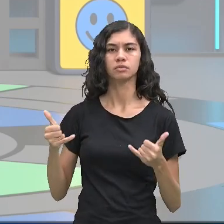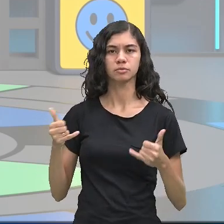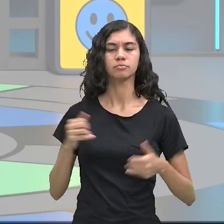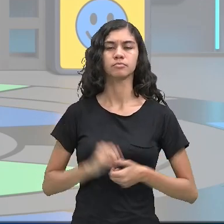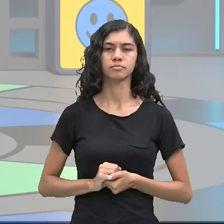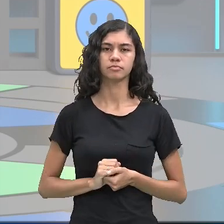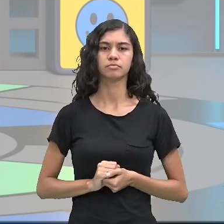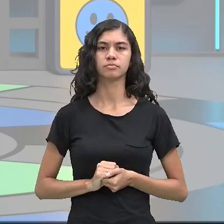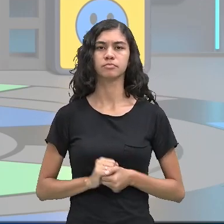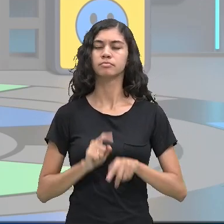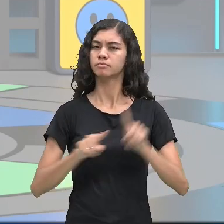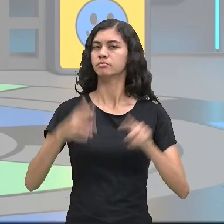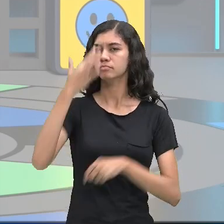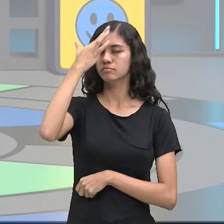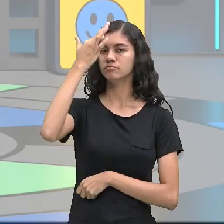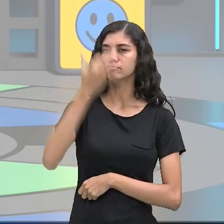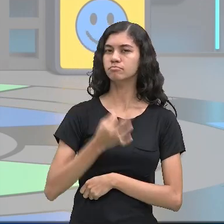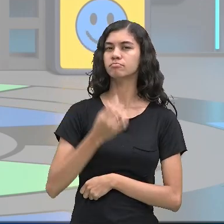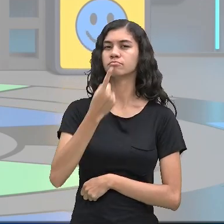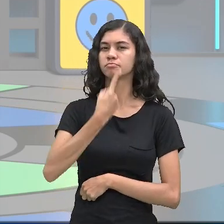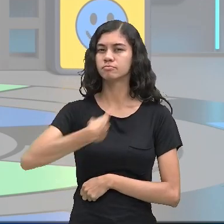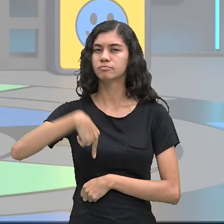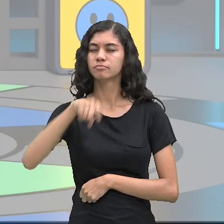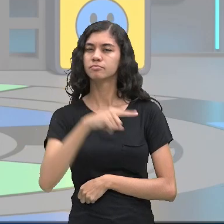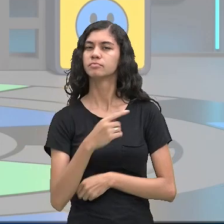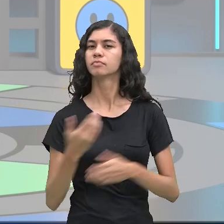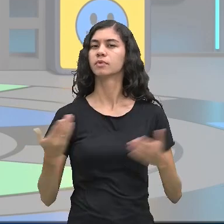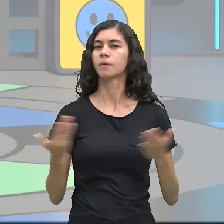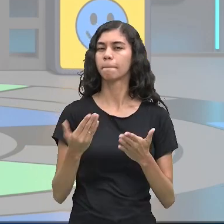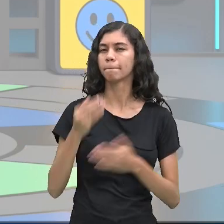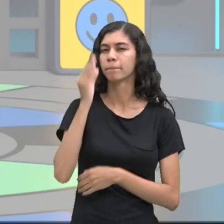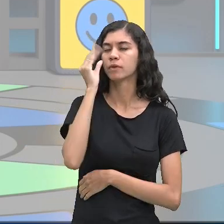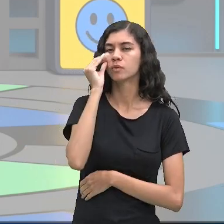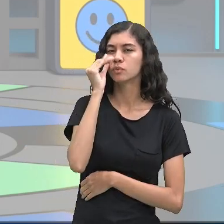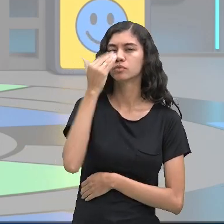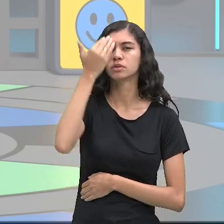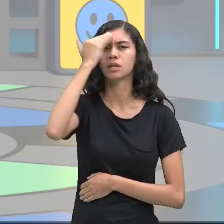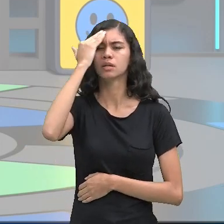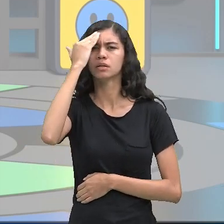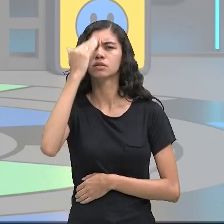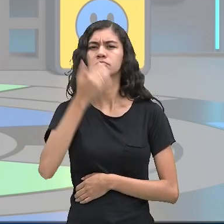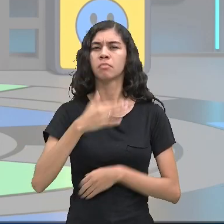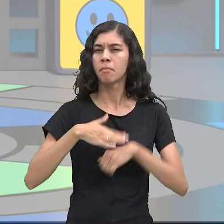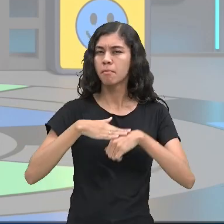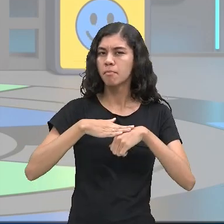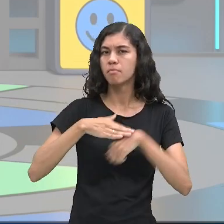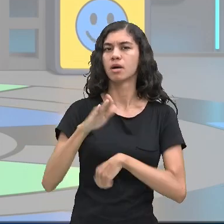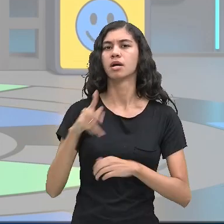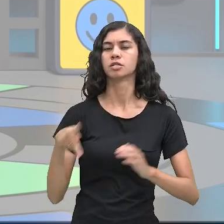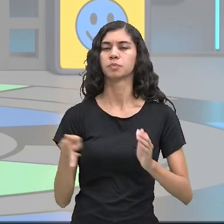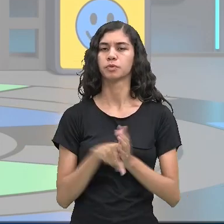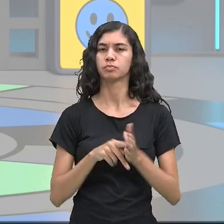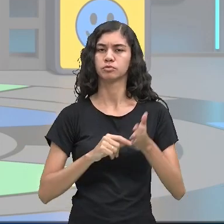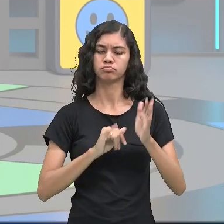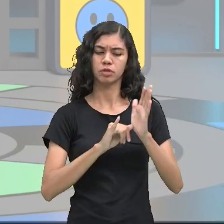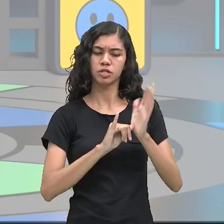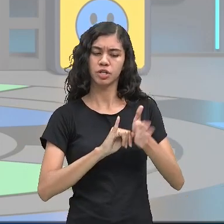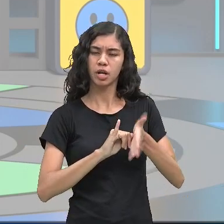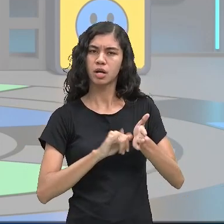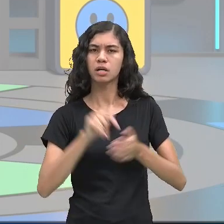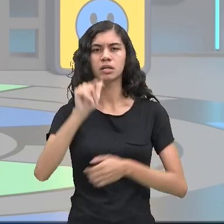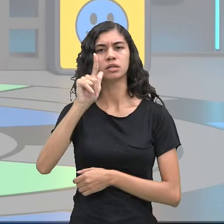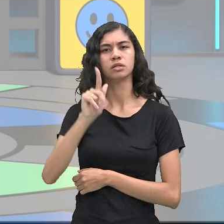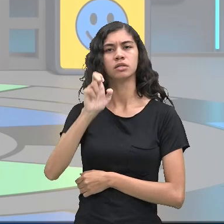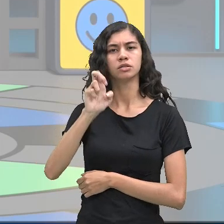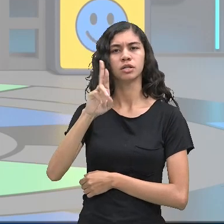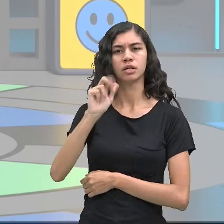certo? Mas eu tenho certeza que você deve estar aí curioso para entender um pouquinho mais sobre geradores de maneira geral, não